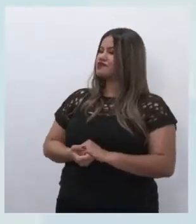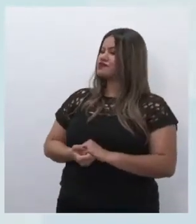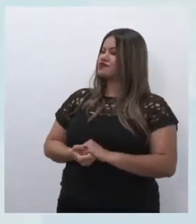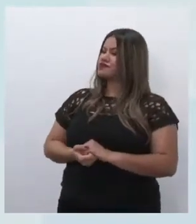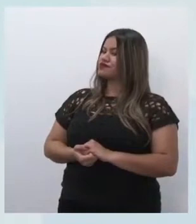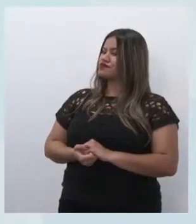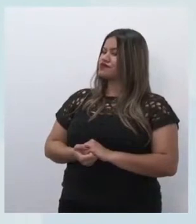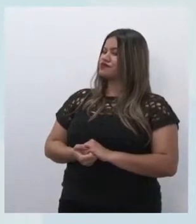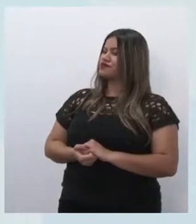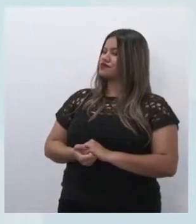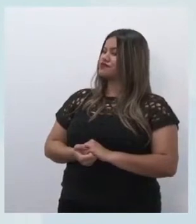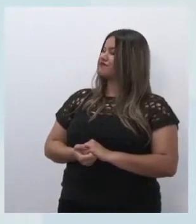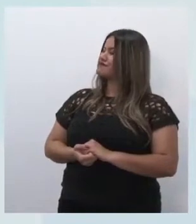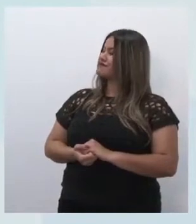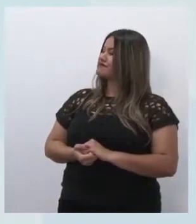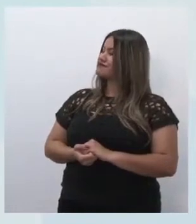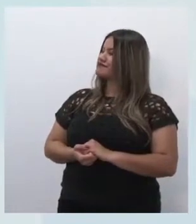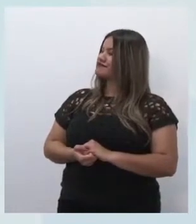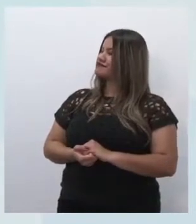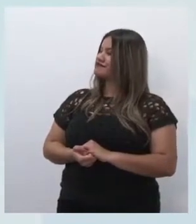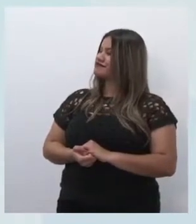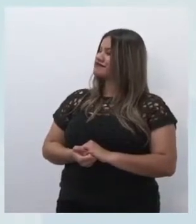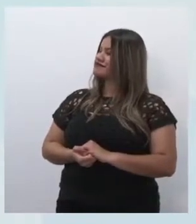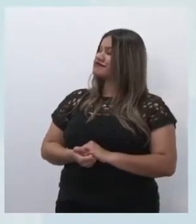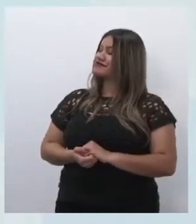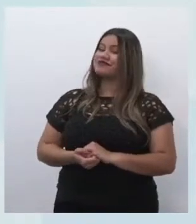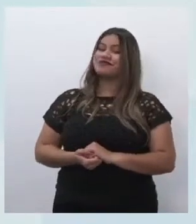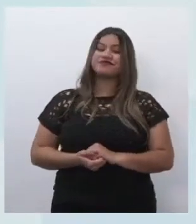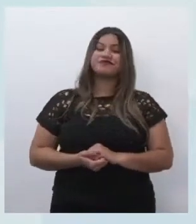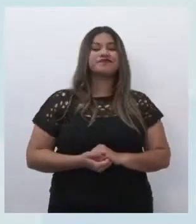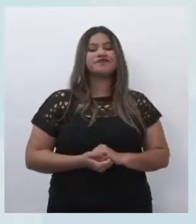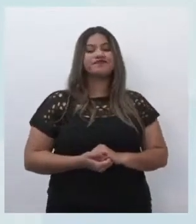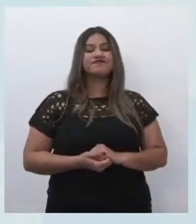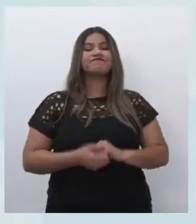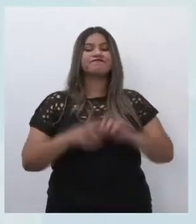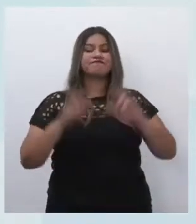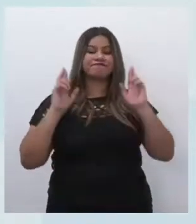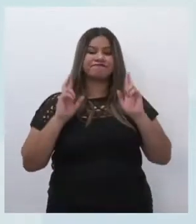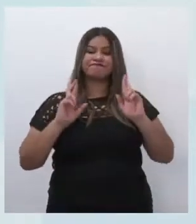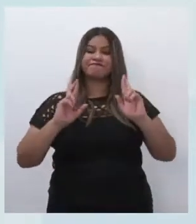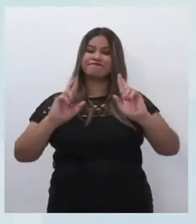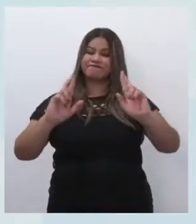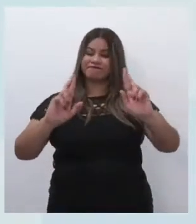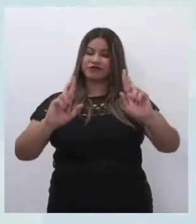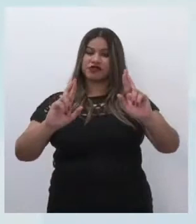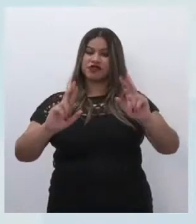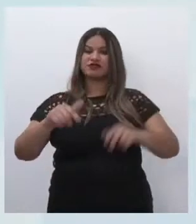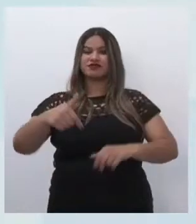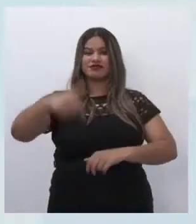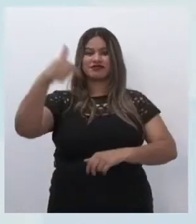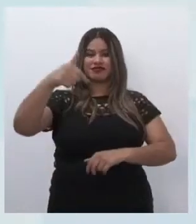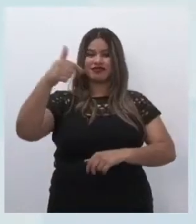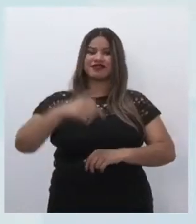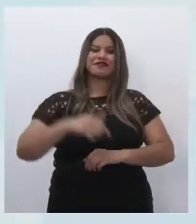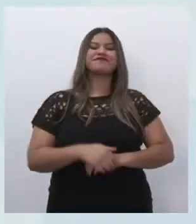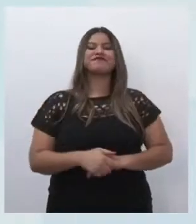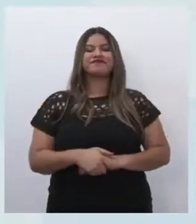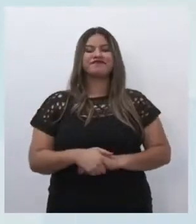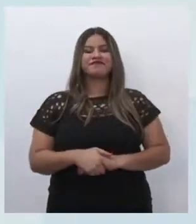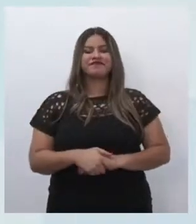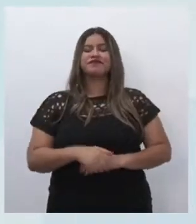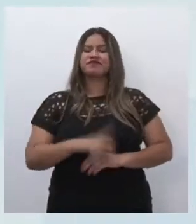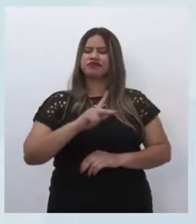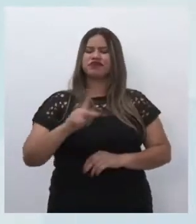Pode chamar o slide, por favor? Então, a gente tinha respeitar na 7ª. Alguma professora falou aí